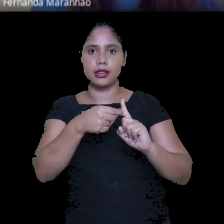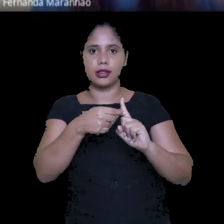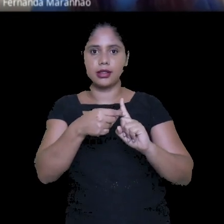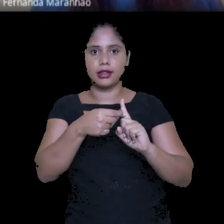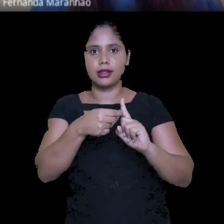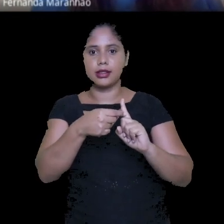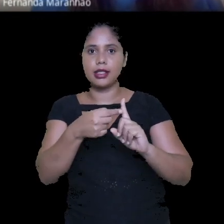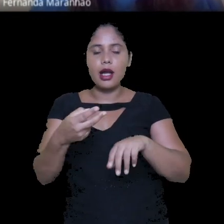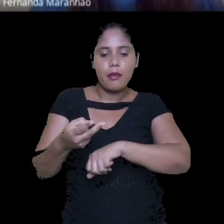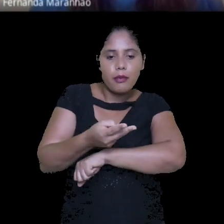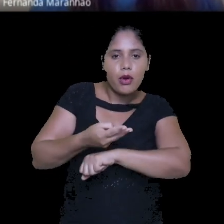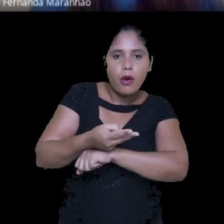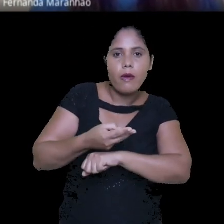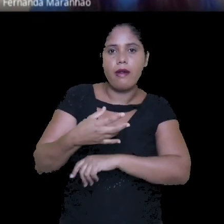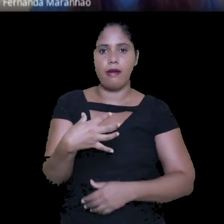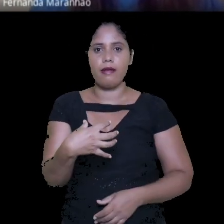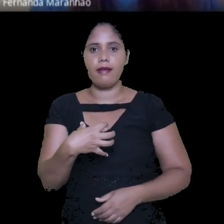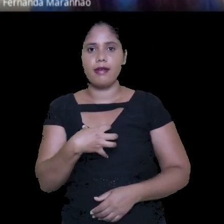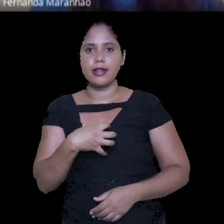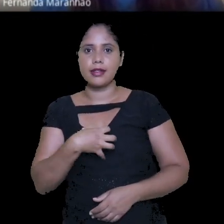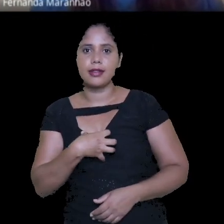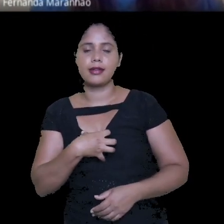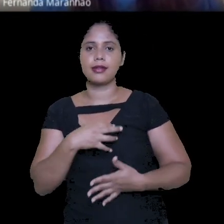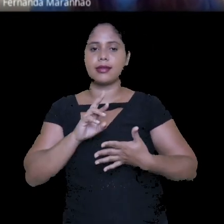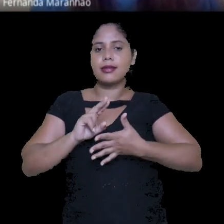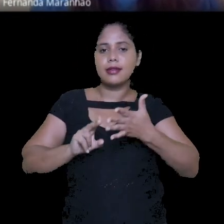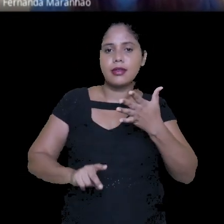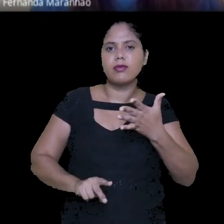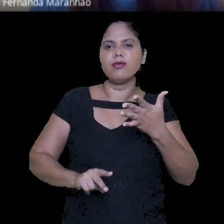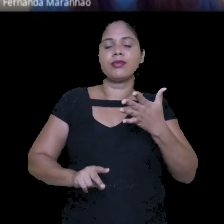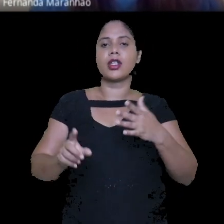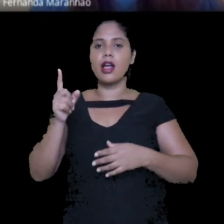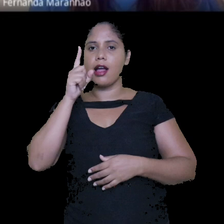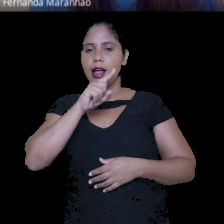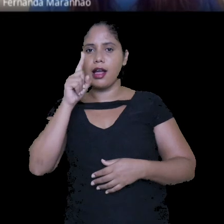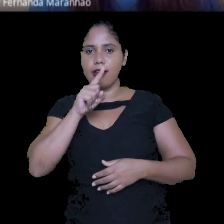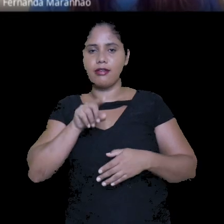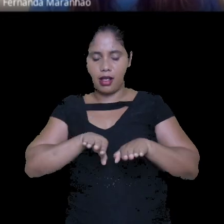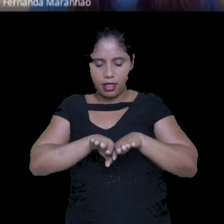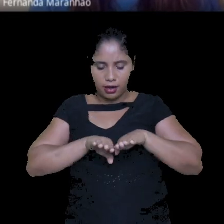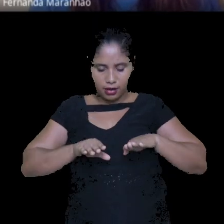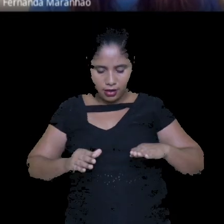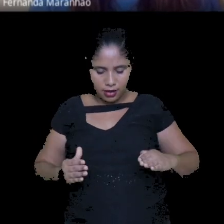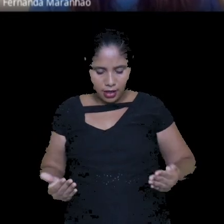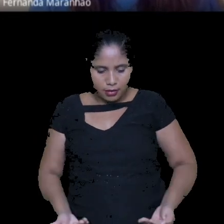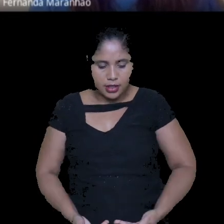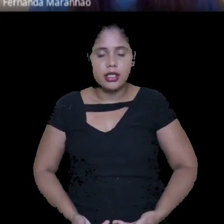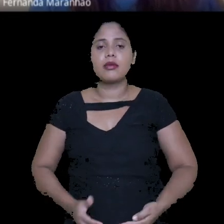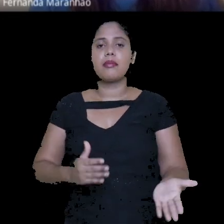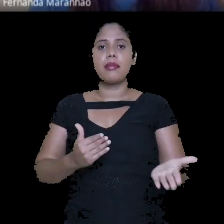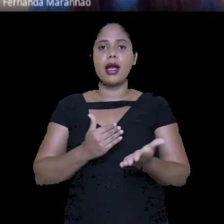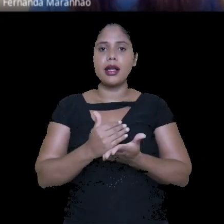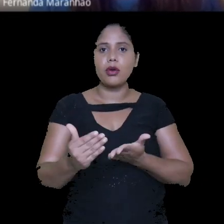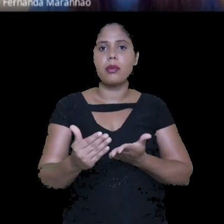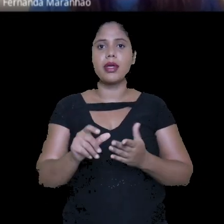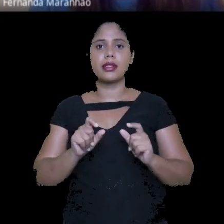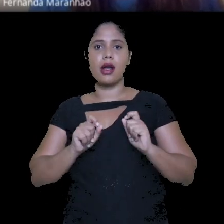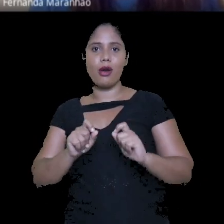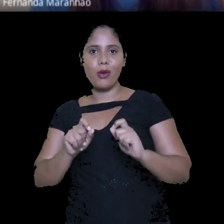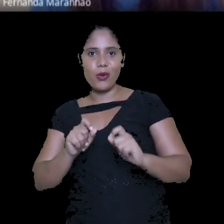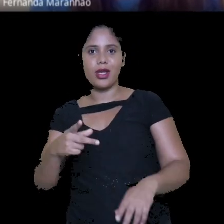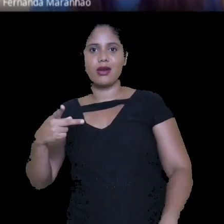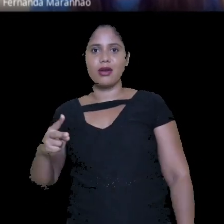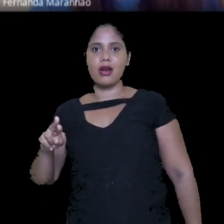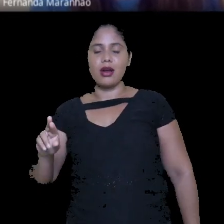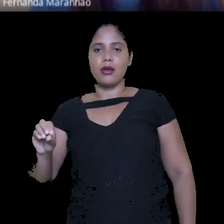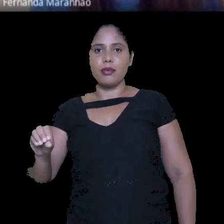pré-natal, e existe um algoritmo que foi fomentado pela Fetal Medicine Foundation, uma instituição de